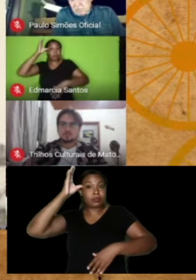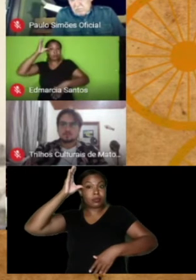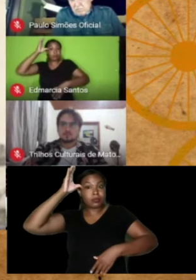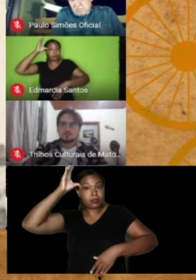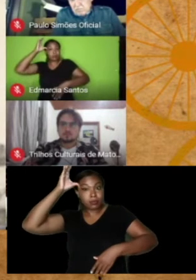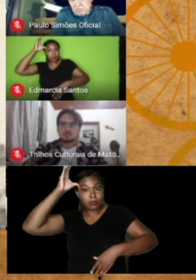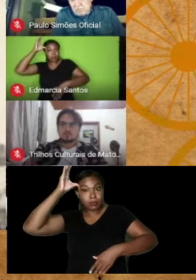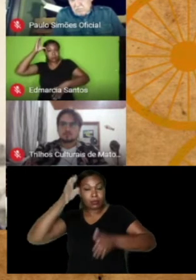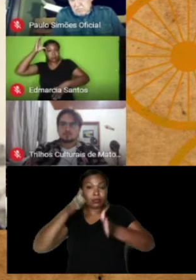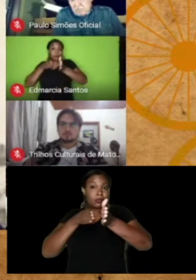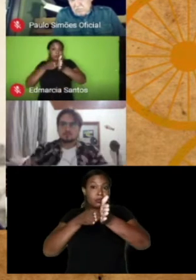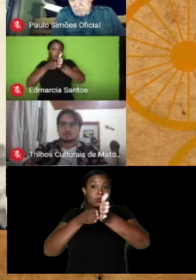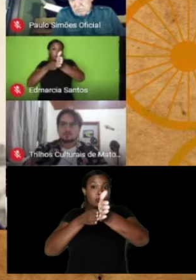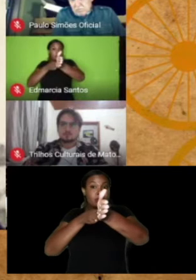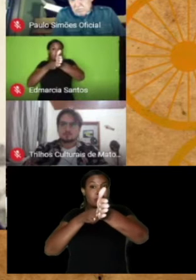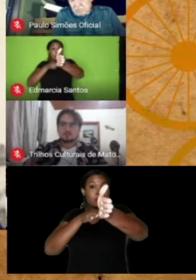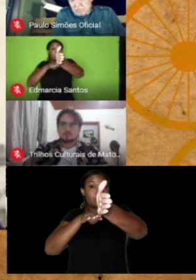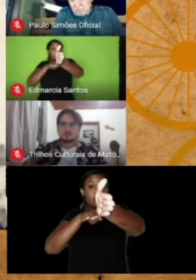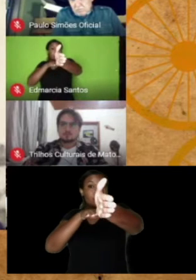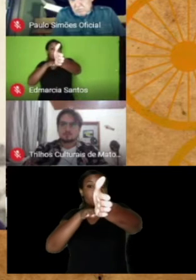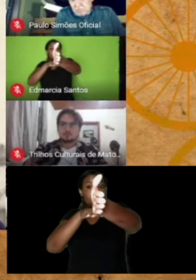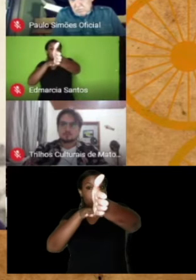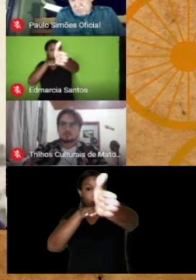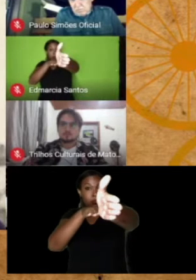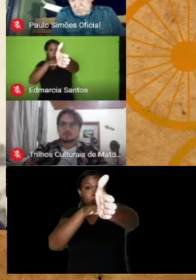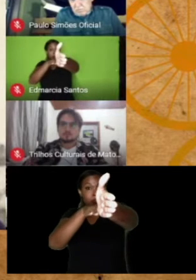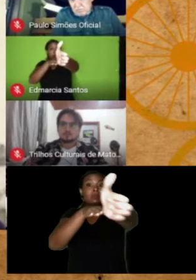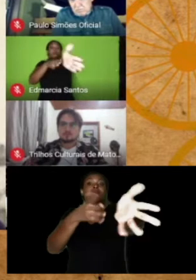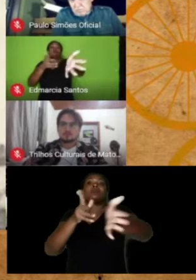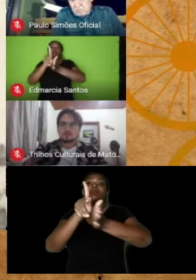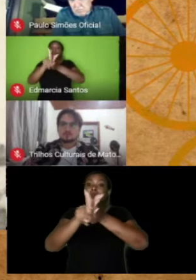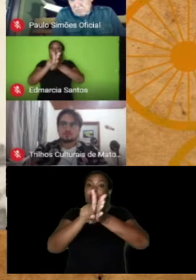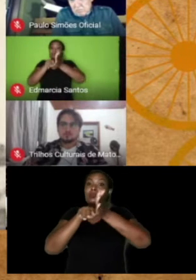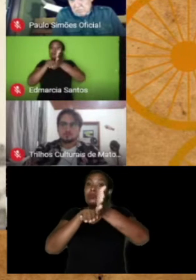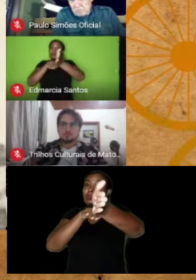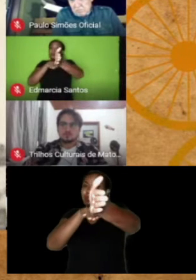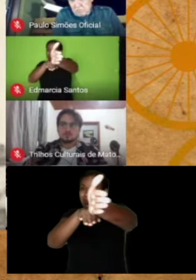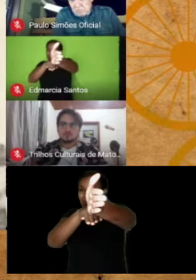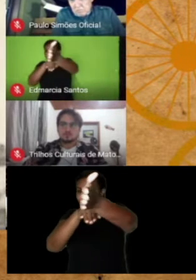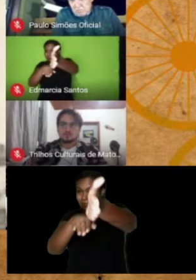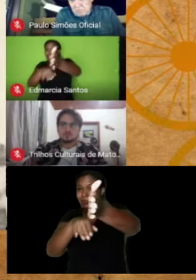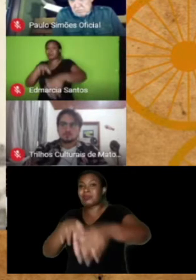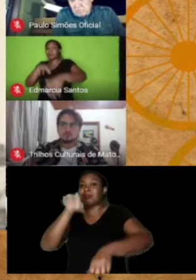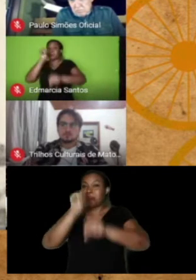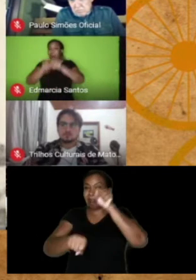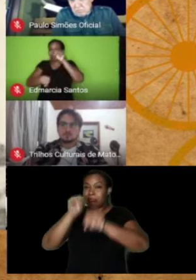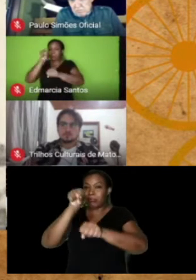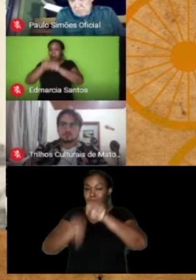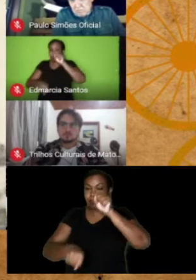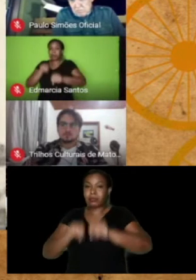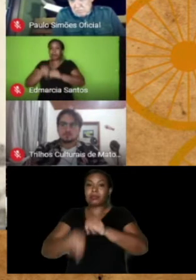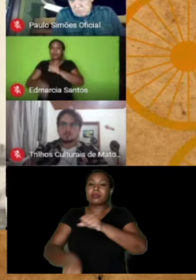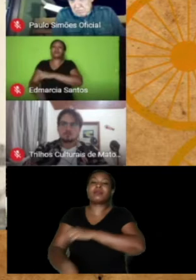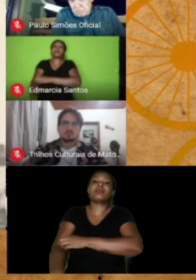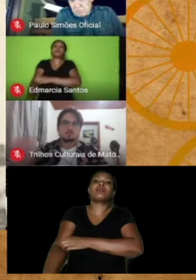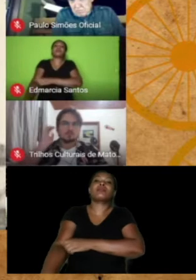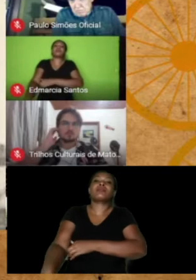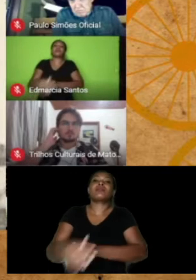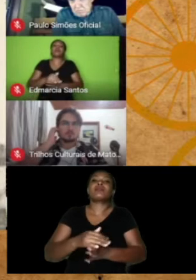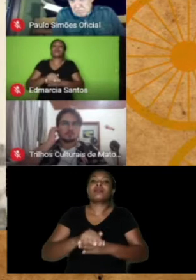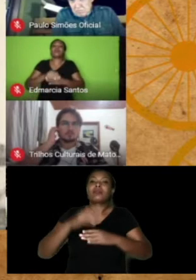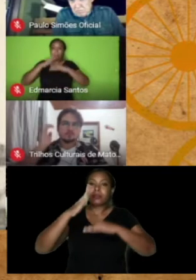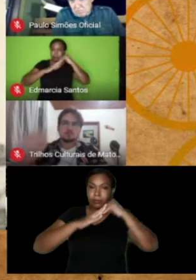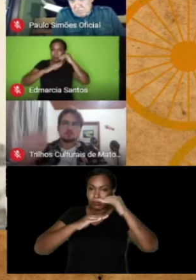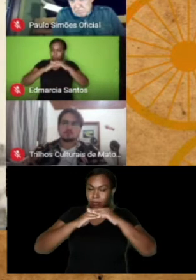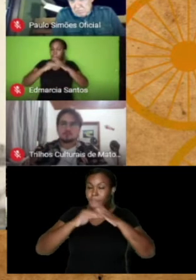e entra em território boliviano através dessa nossa ferrovia sucateada. Né? A professora Madalena falou uma